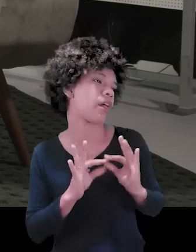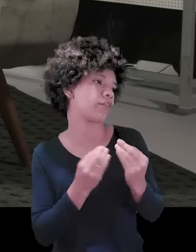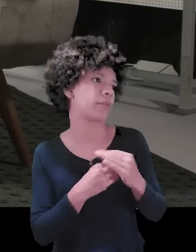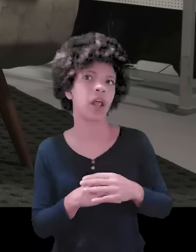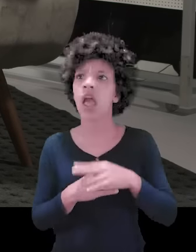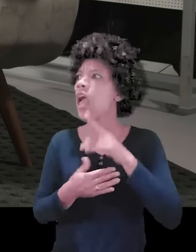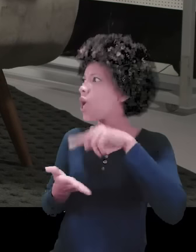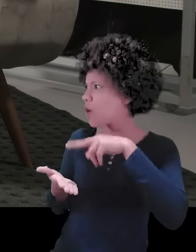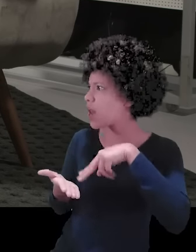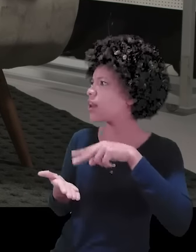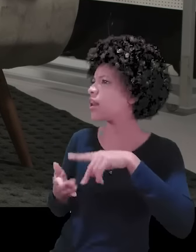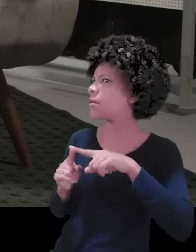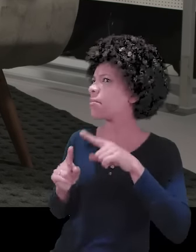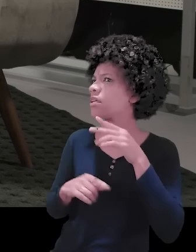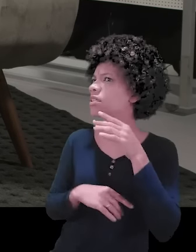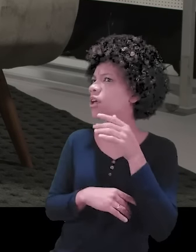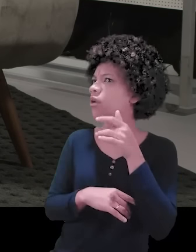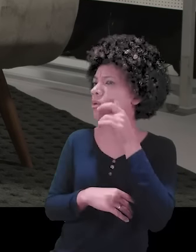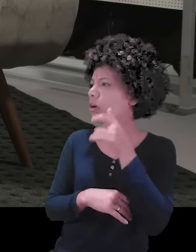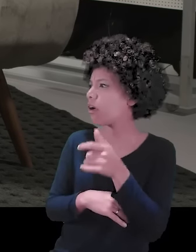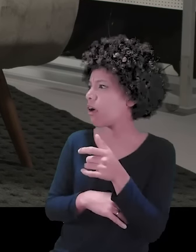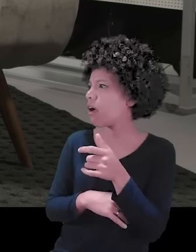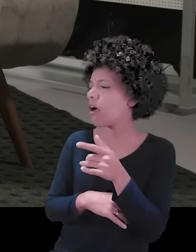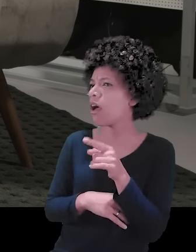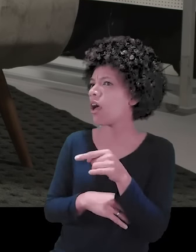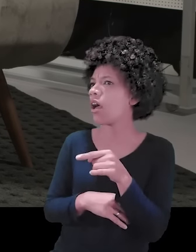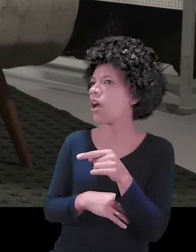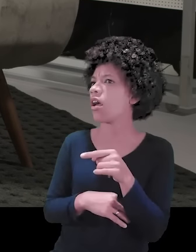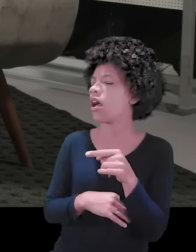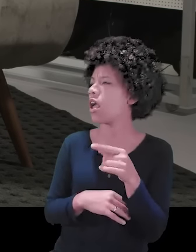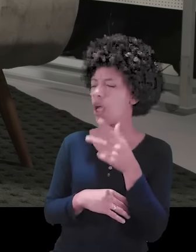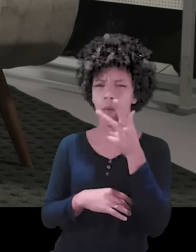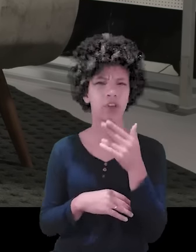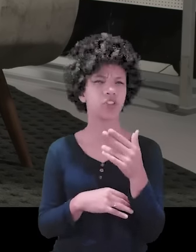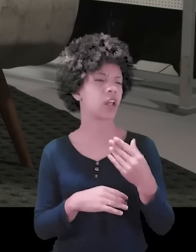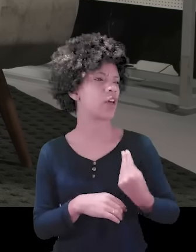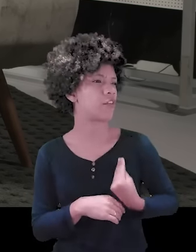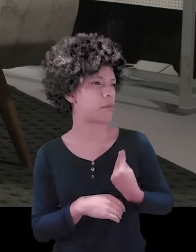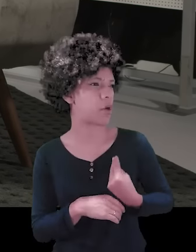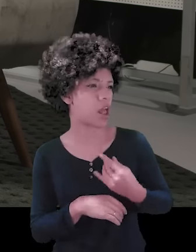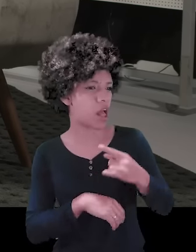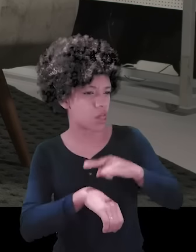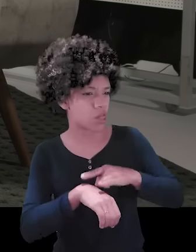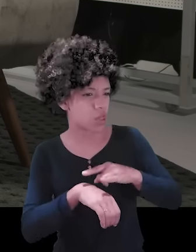eu li eu li mas eu não saí de casa da